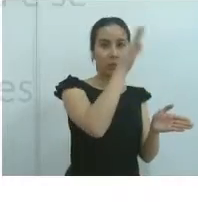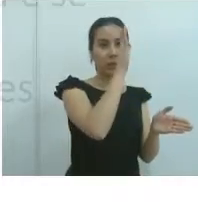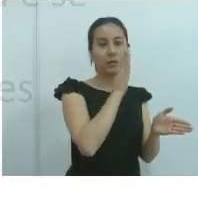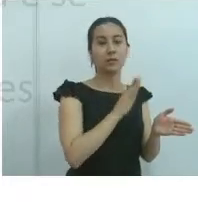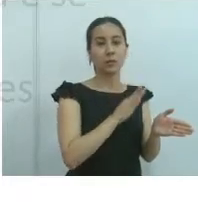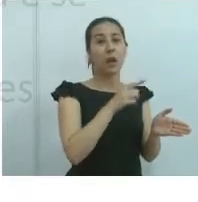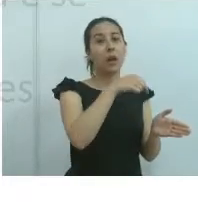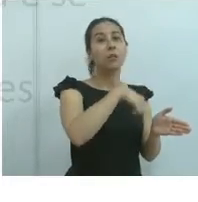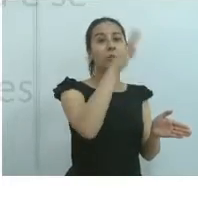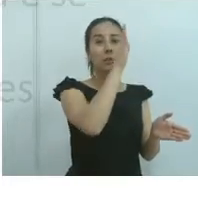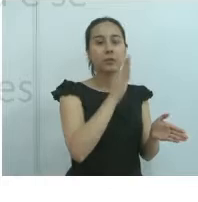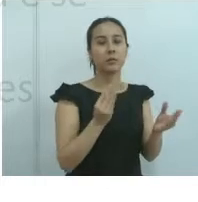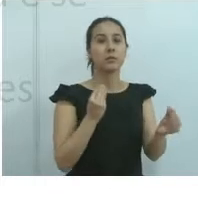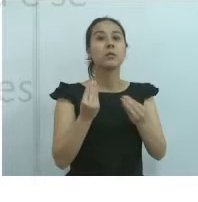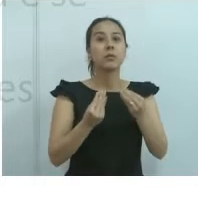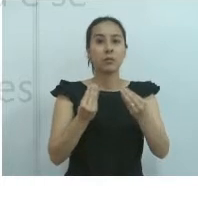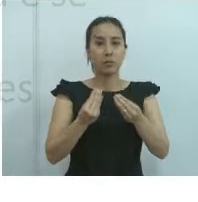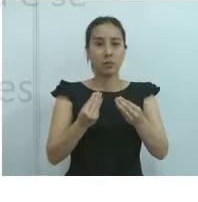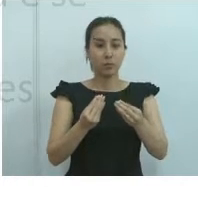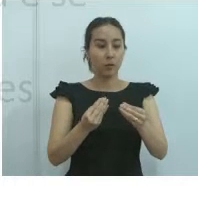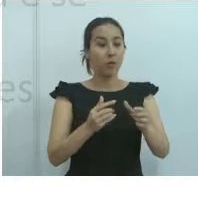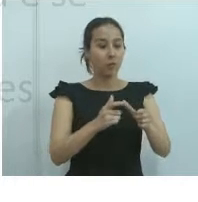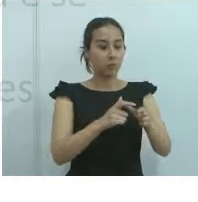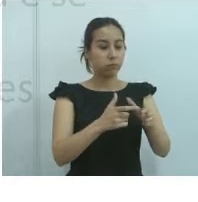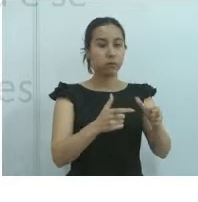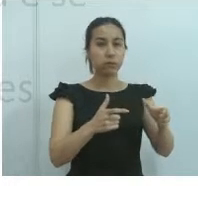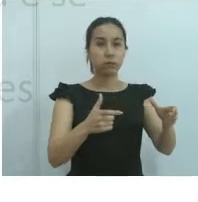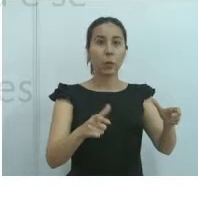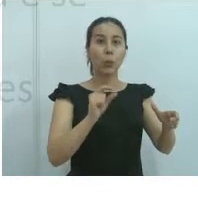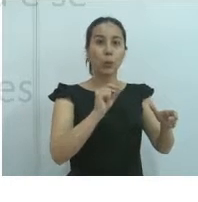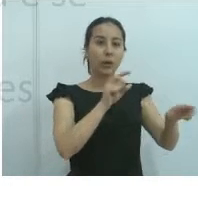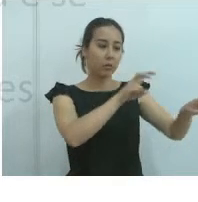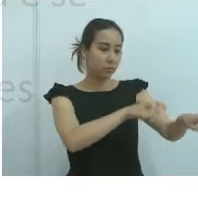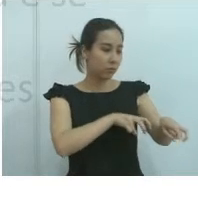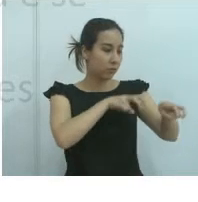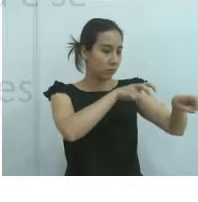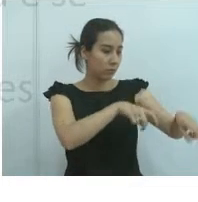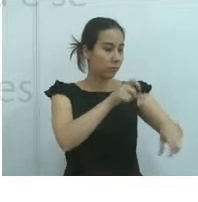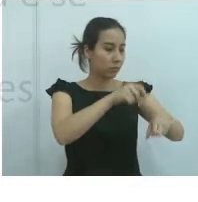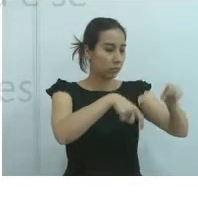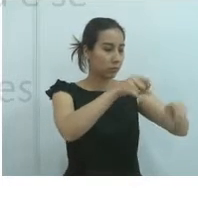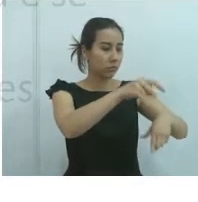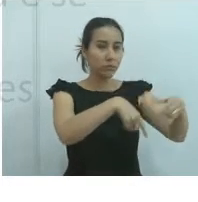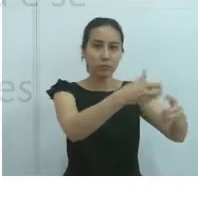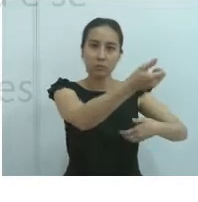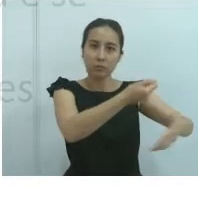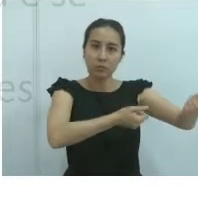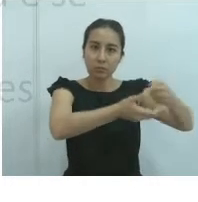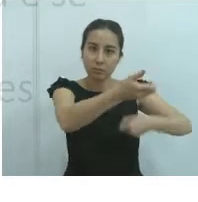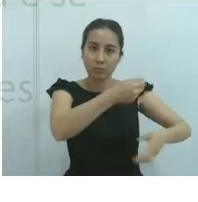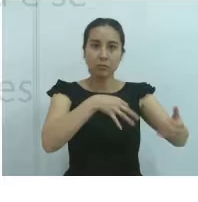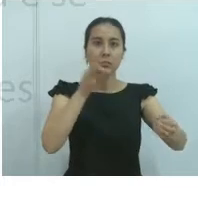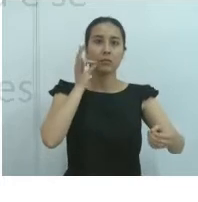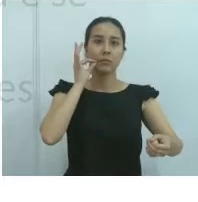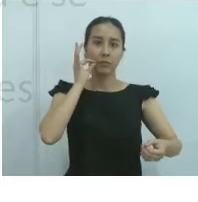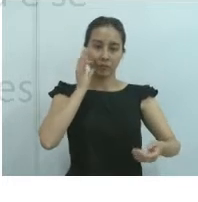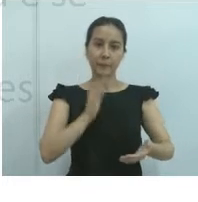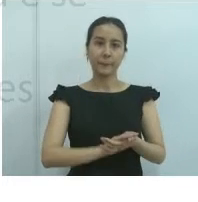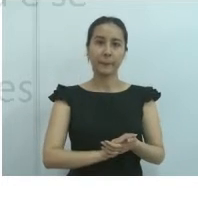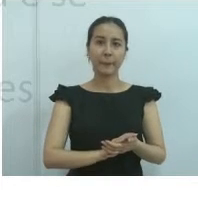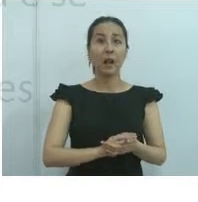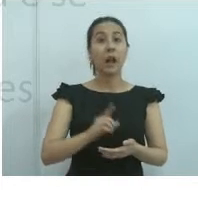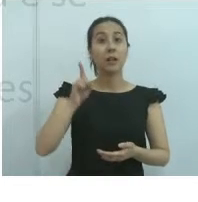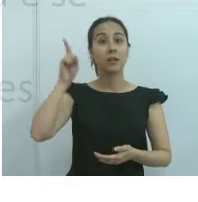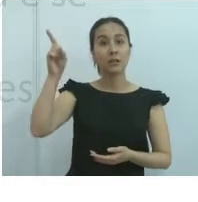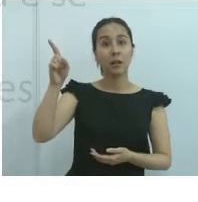expandindo vai expandir até 1928 29 vem a crise americana ea estados unidos quebra o